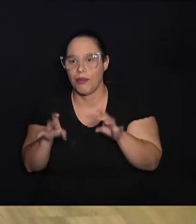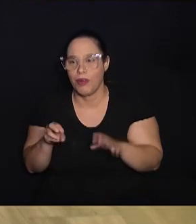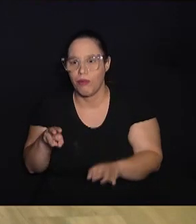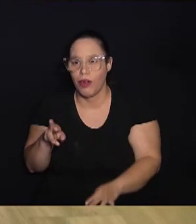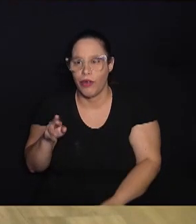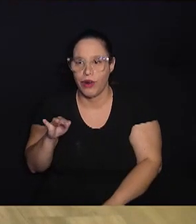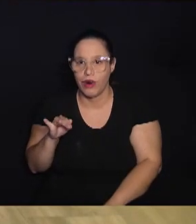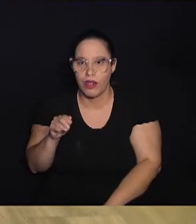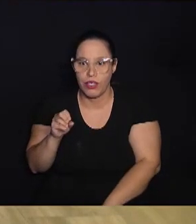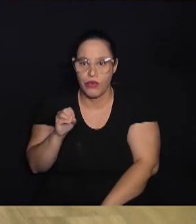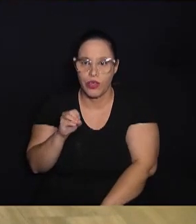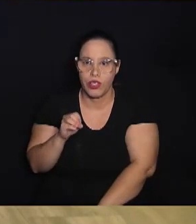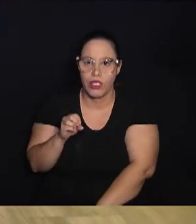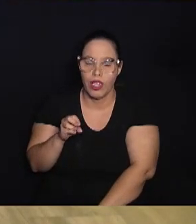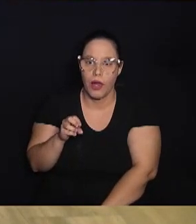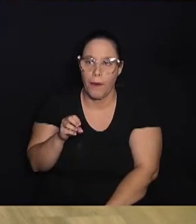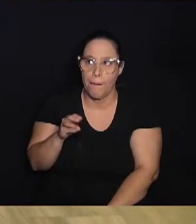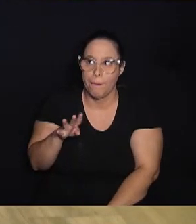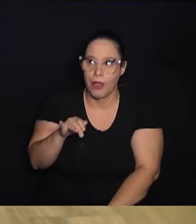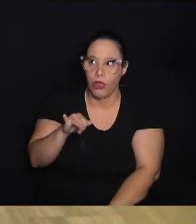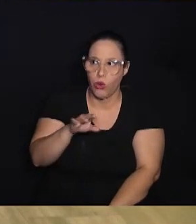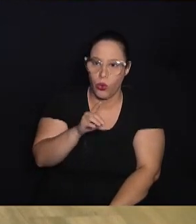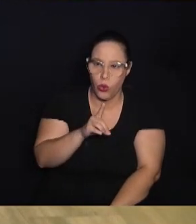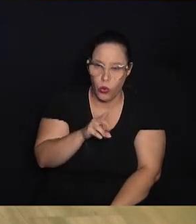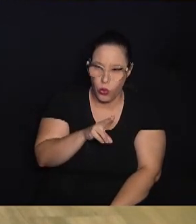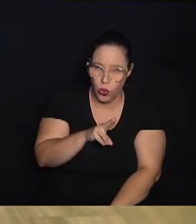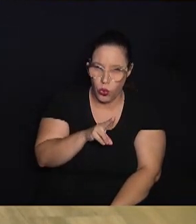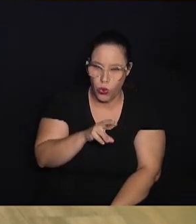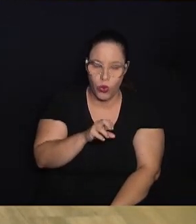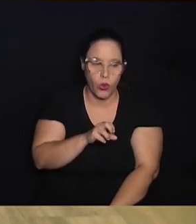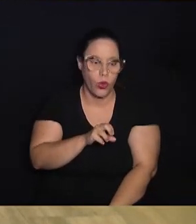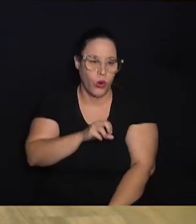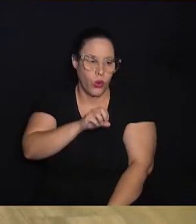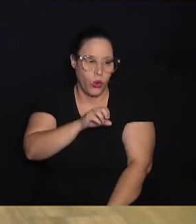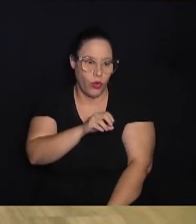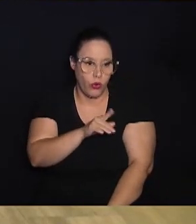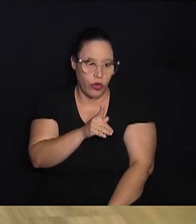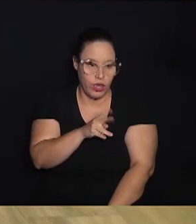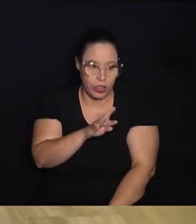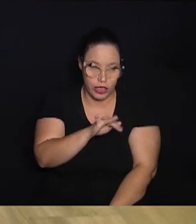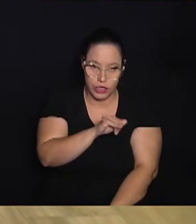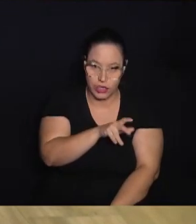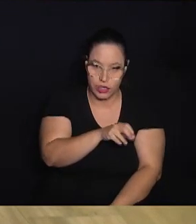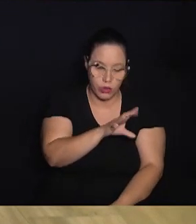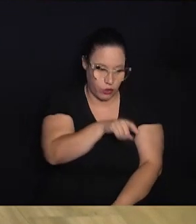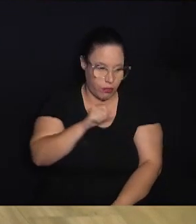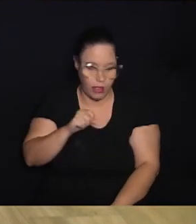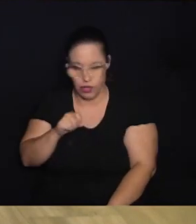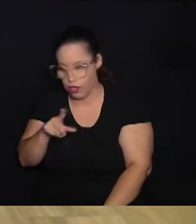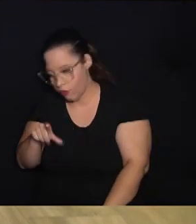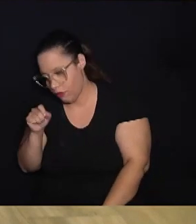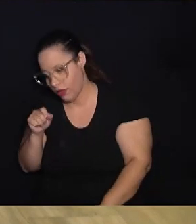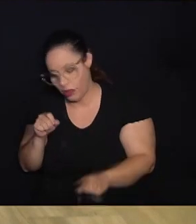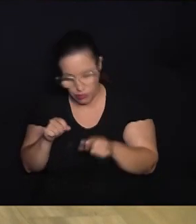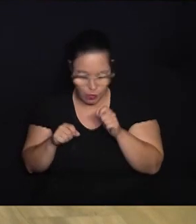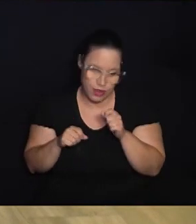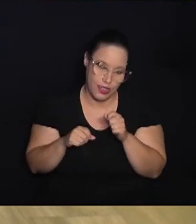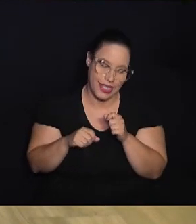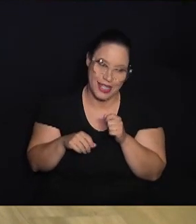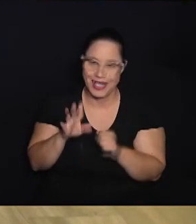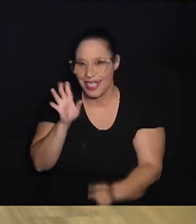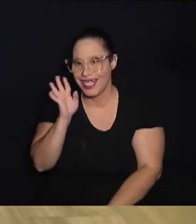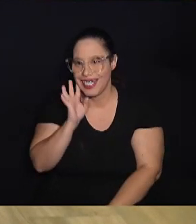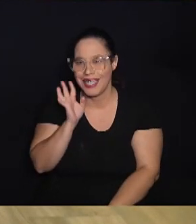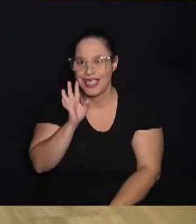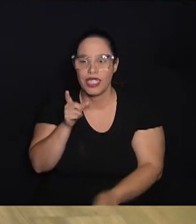Bidu e com o Franjinha aí o Cebolinha rouba do bidu e Franjinha e a Mônica rouba do Cebolinha né Vai um pegando atrás do outro e é é bacana isso porque assim o